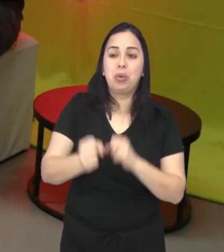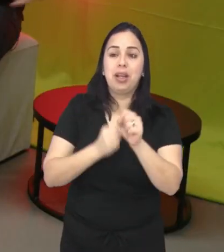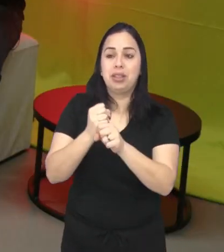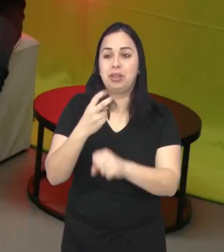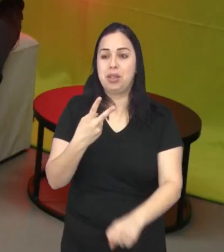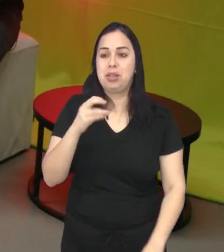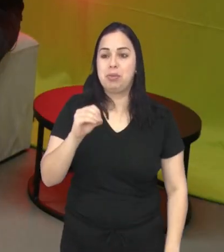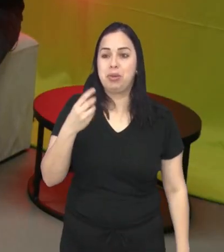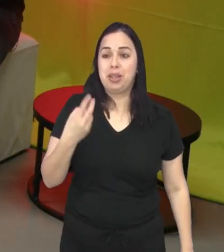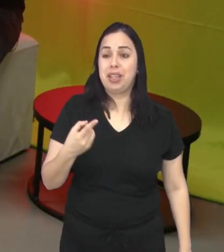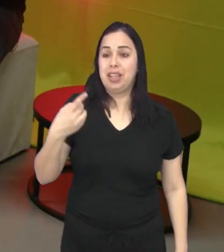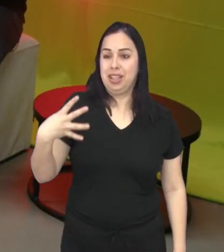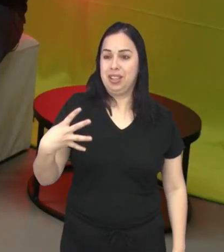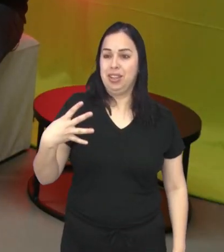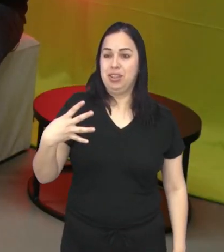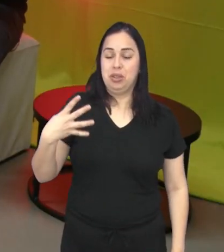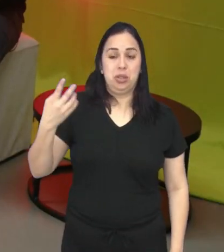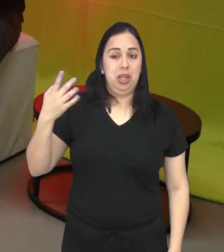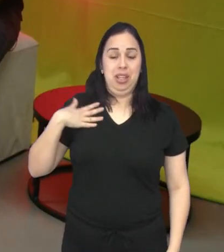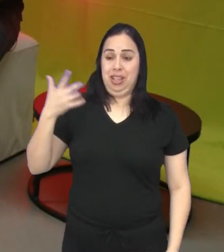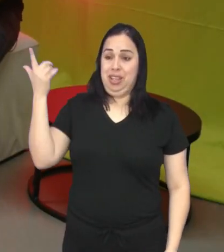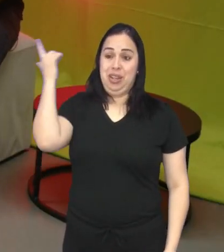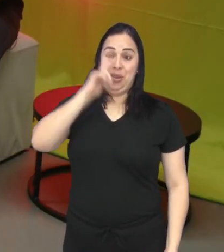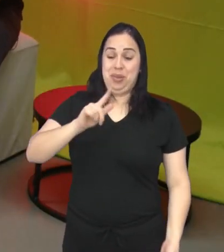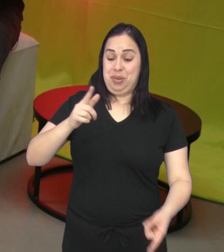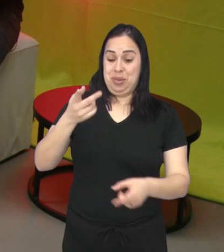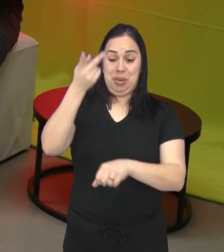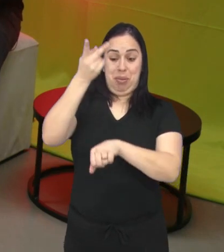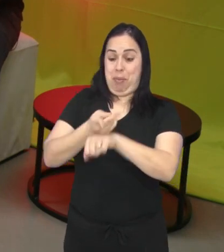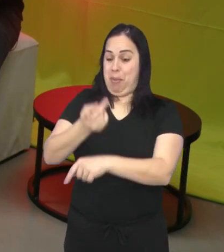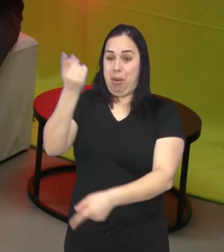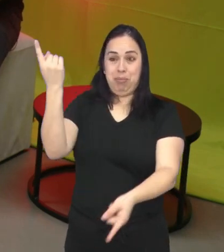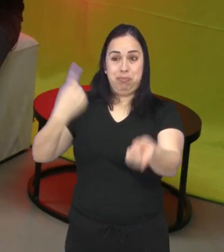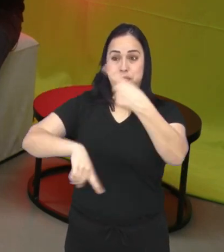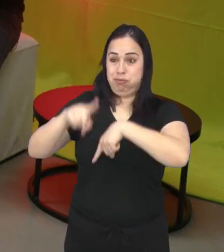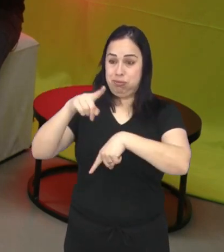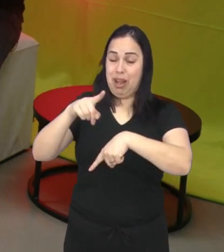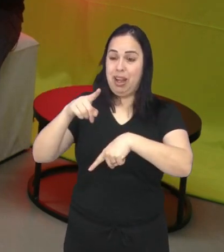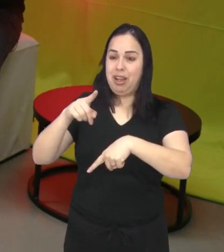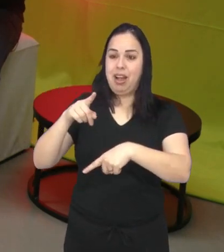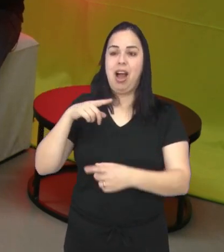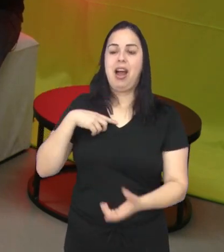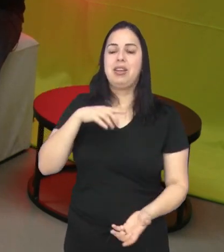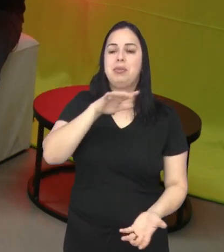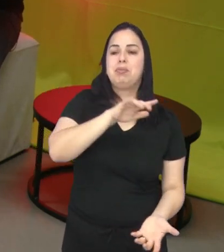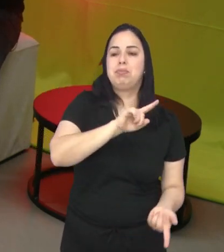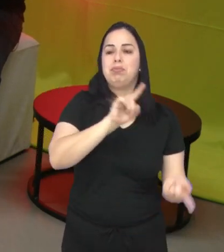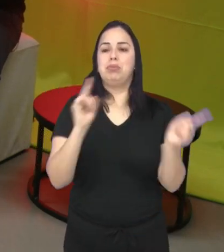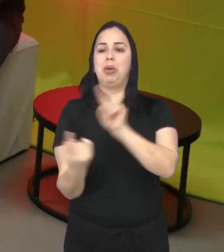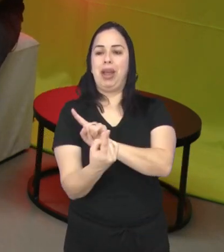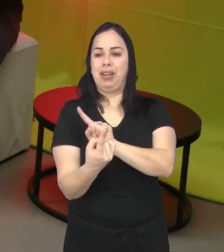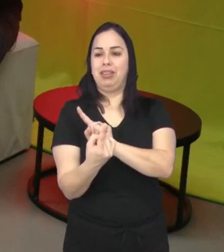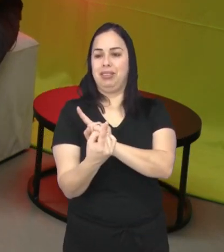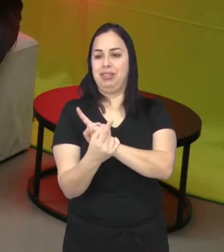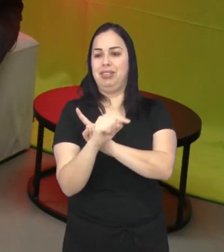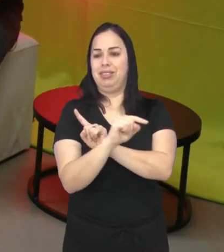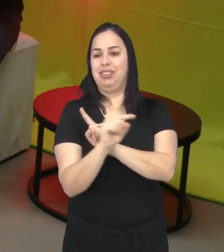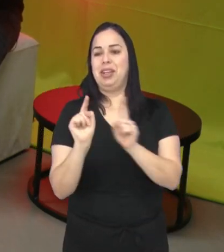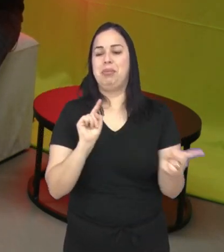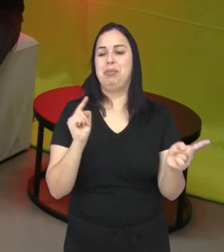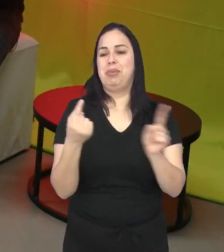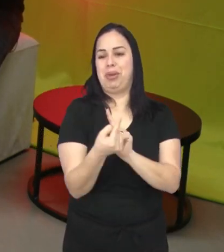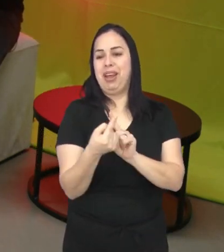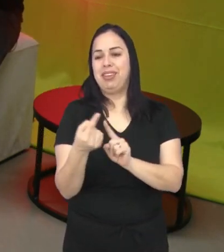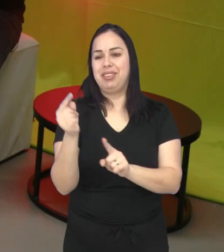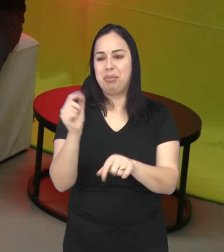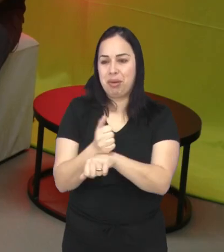vida em 2014, assim, fez uma coisa bem grande. E aí depois eu decidi mudar de novo de carreira e passei do